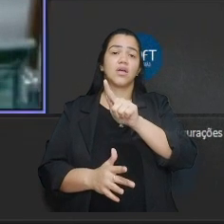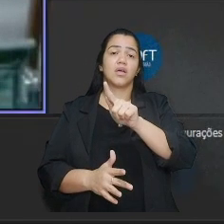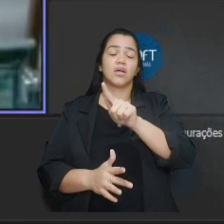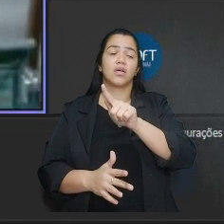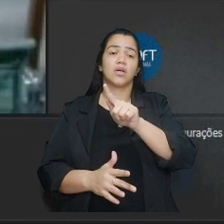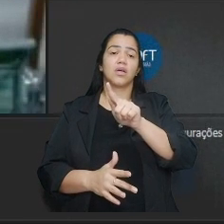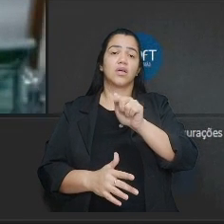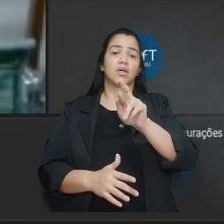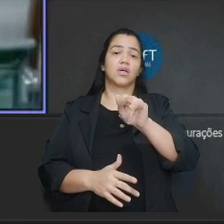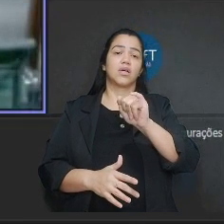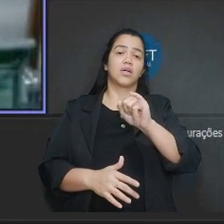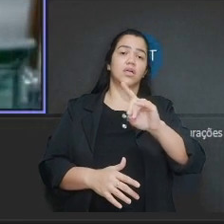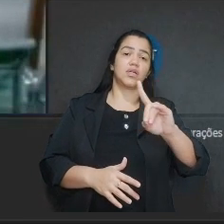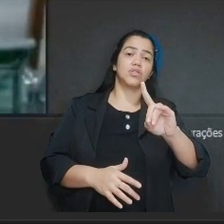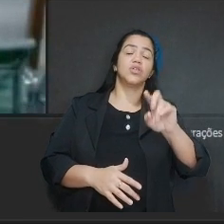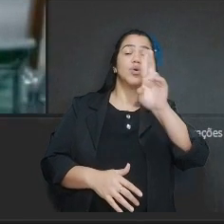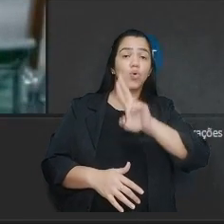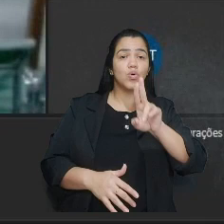que a